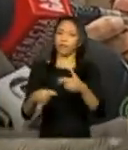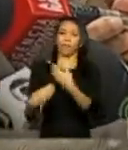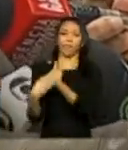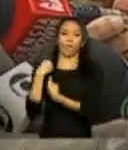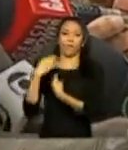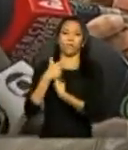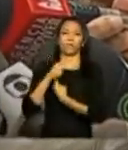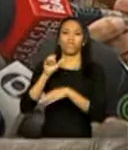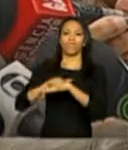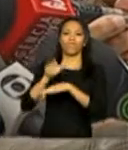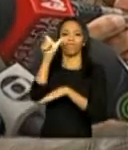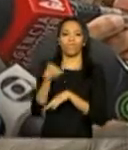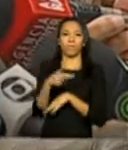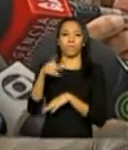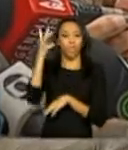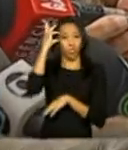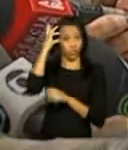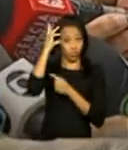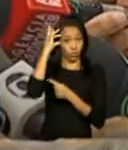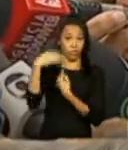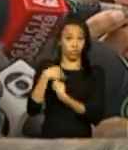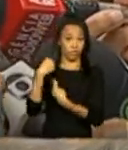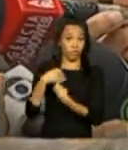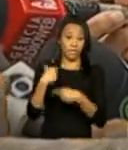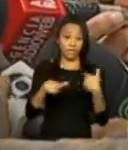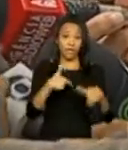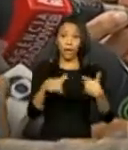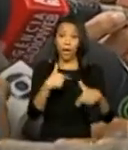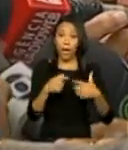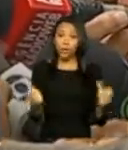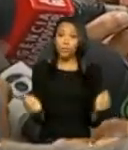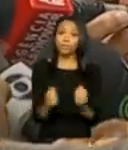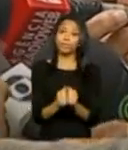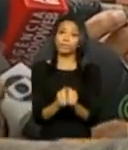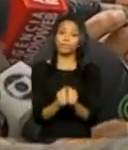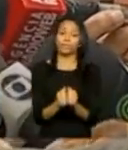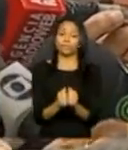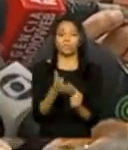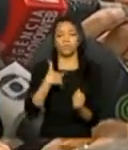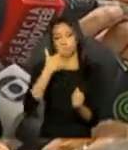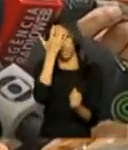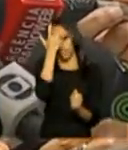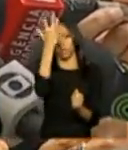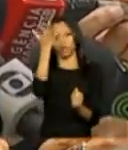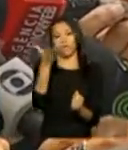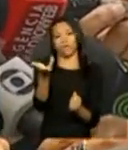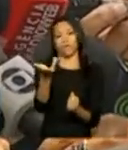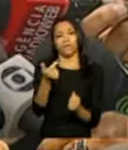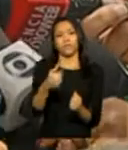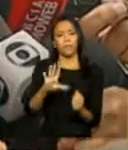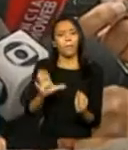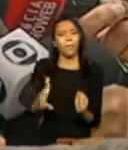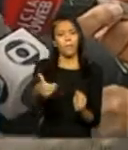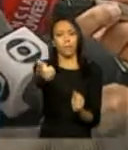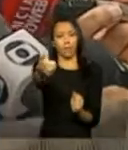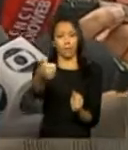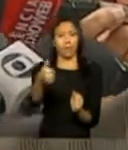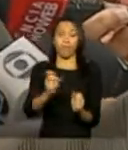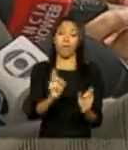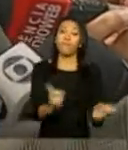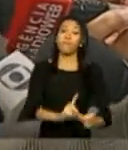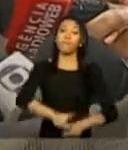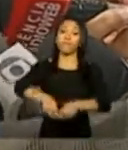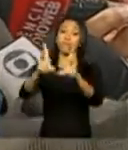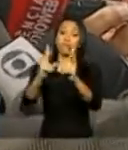presidenta Dilma, que se trabalhe integradamente para facilitar, para modernizar, para escoar